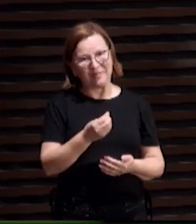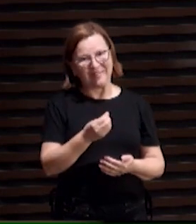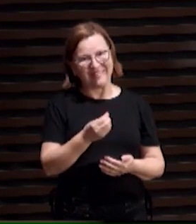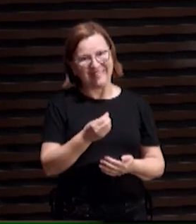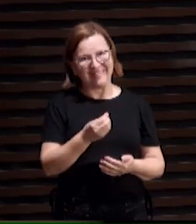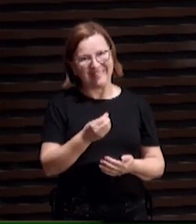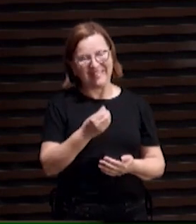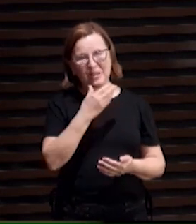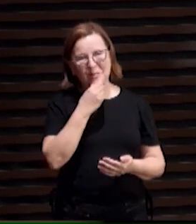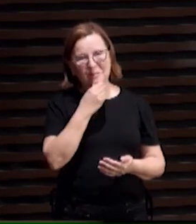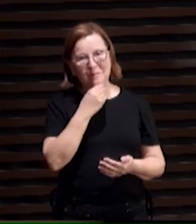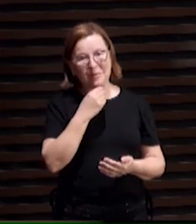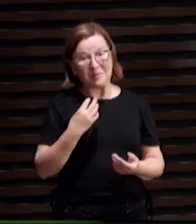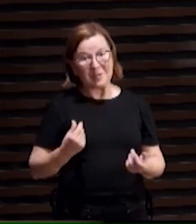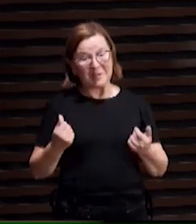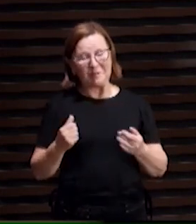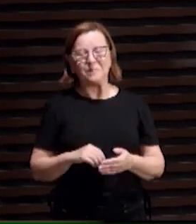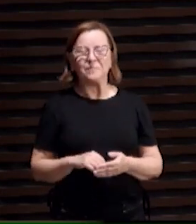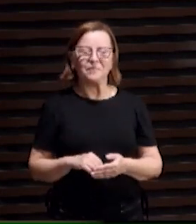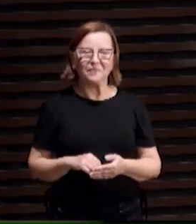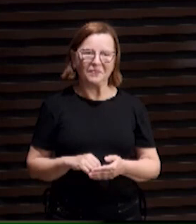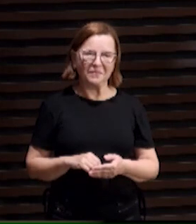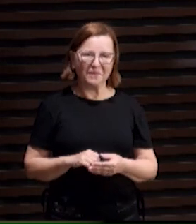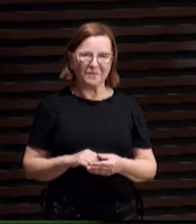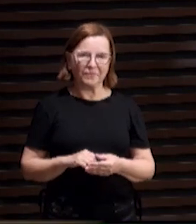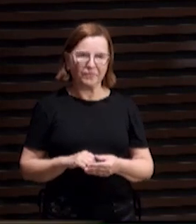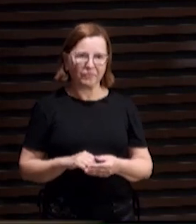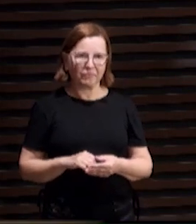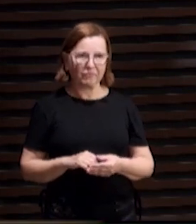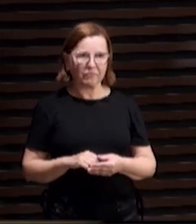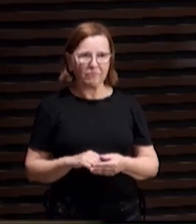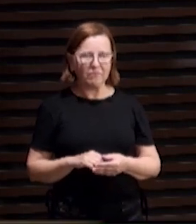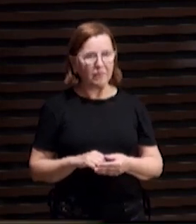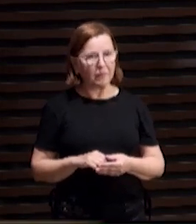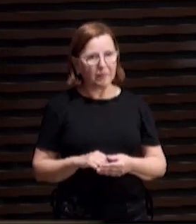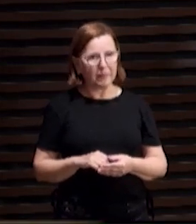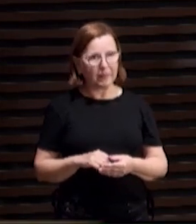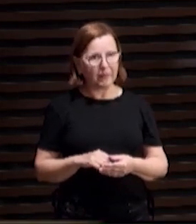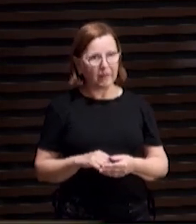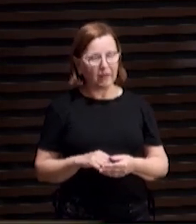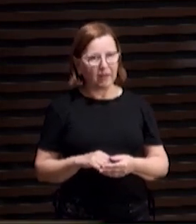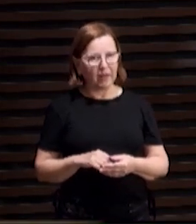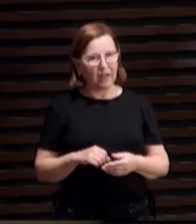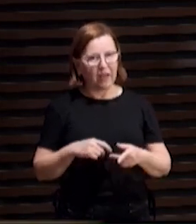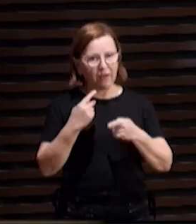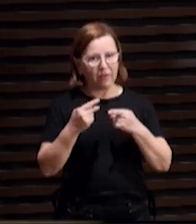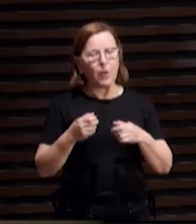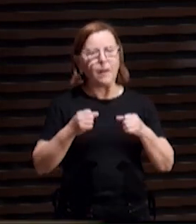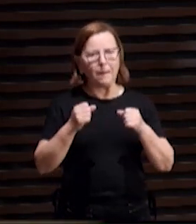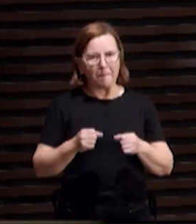E naquele instante ele virou e disse assim: pode continuar a venda dos quadros, e